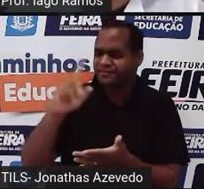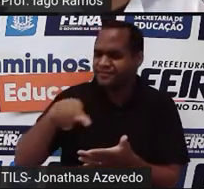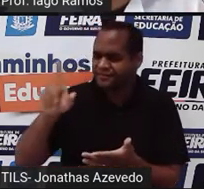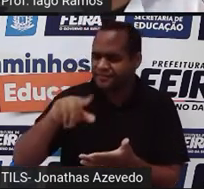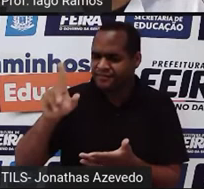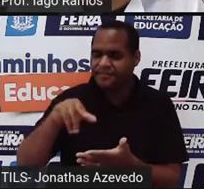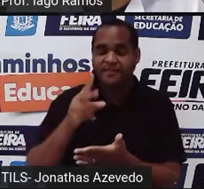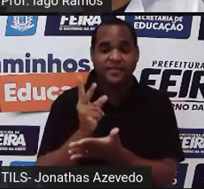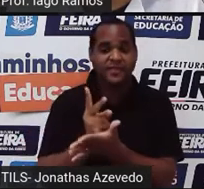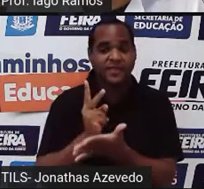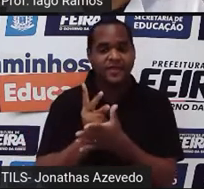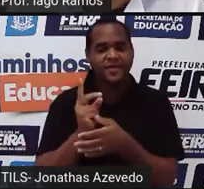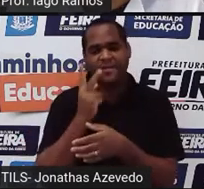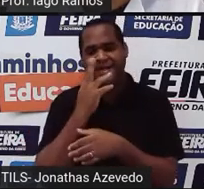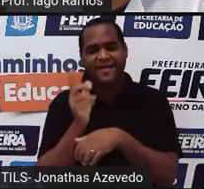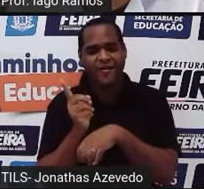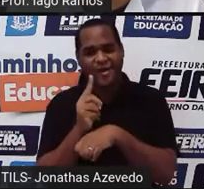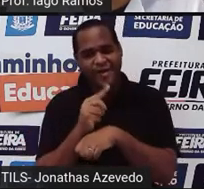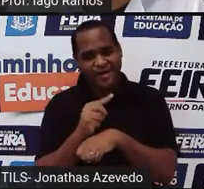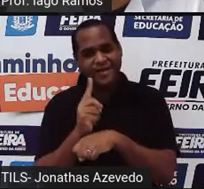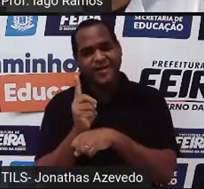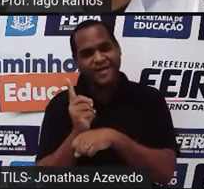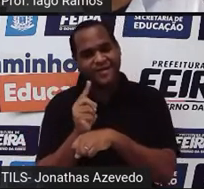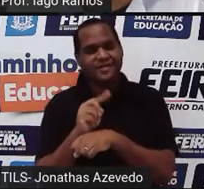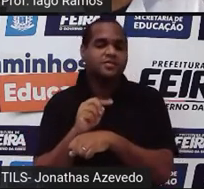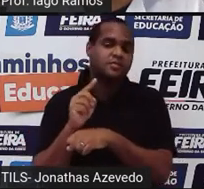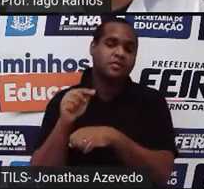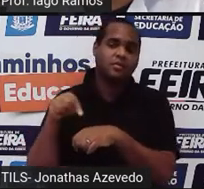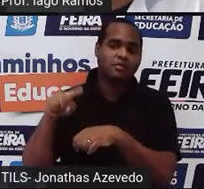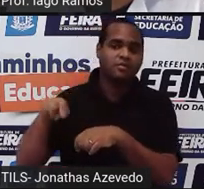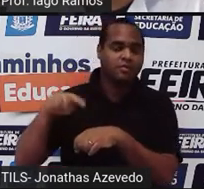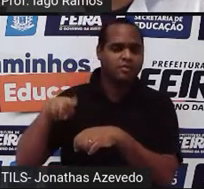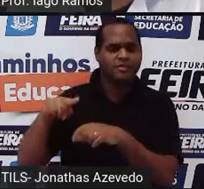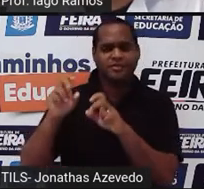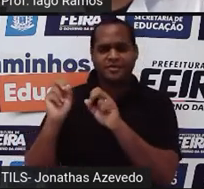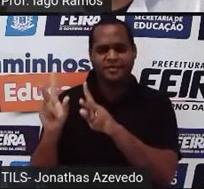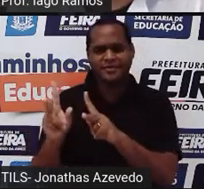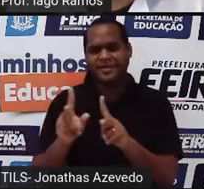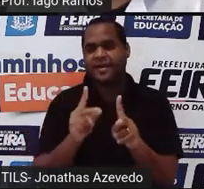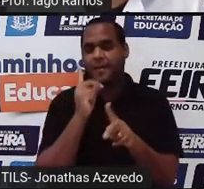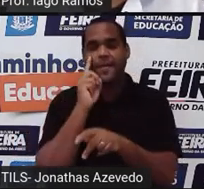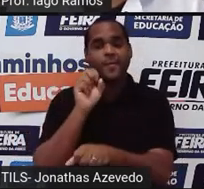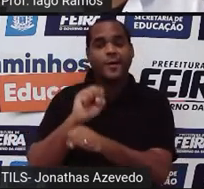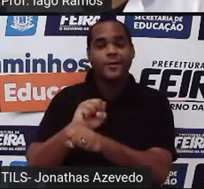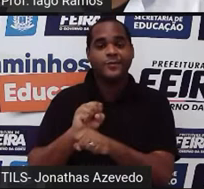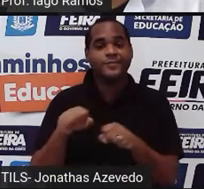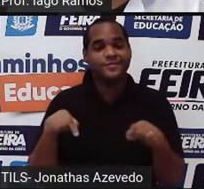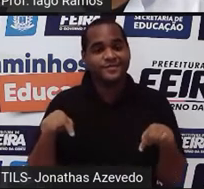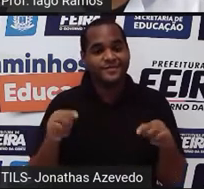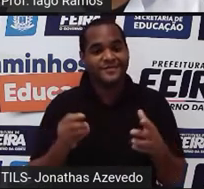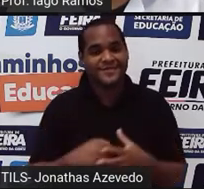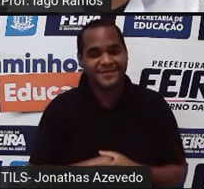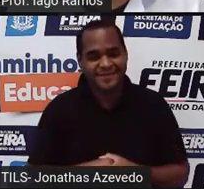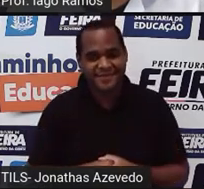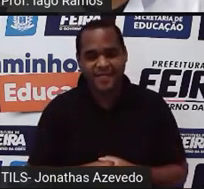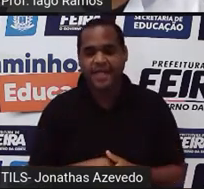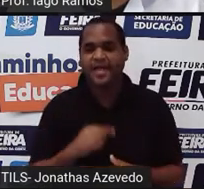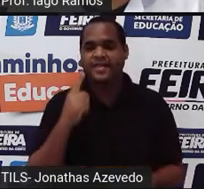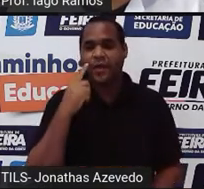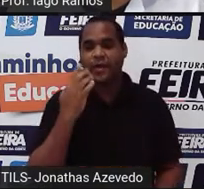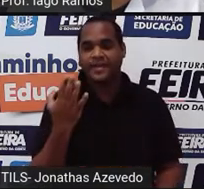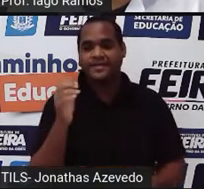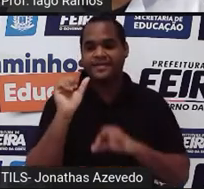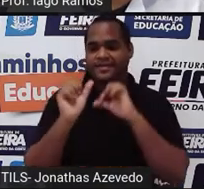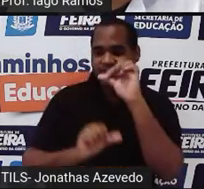no sentido anti-horário. Girou, girou, foi girando e aí parou aqui, tá? Então ela deu